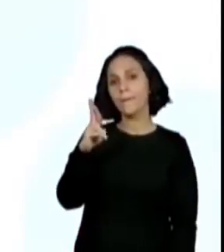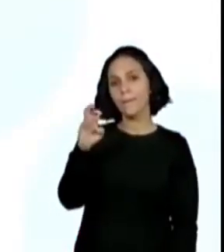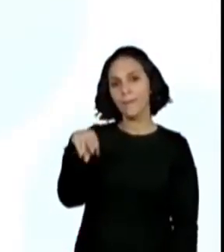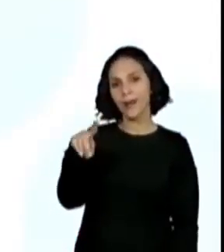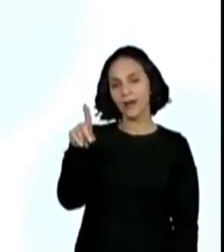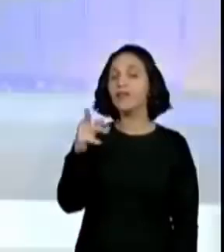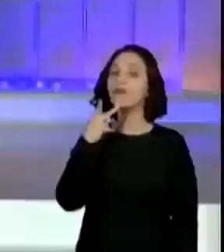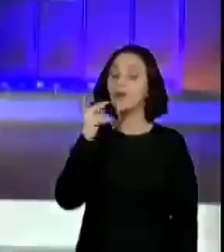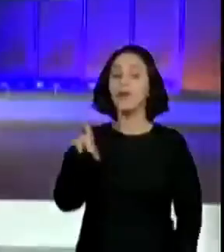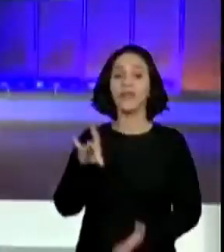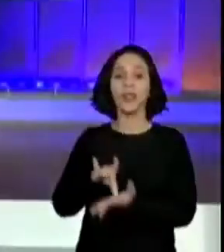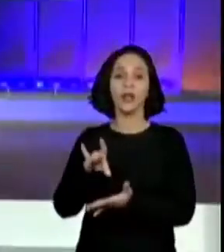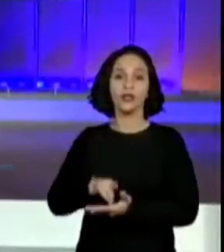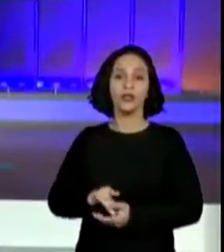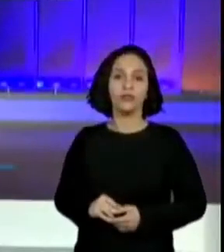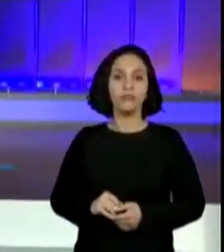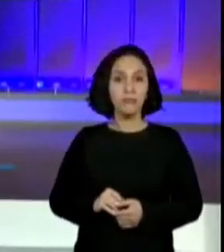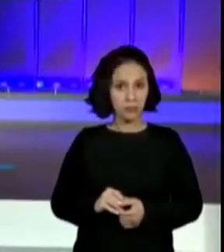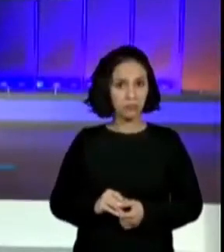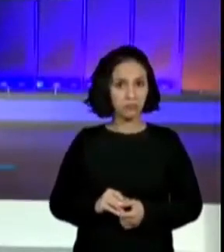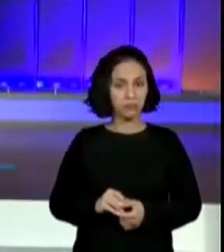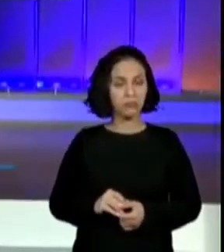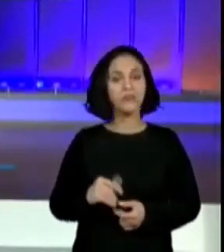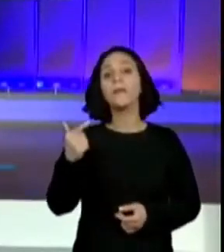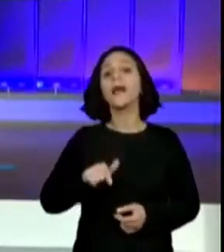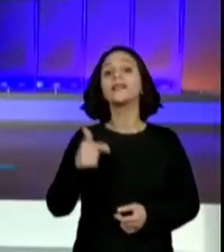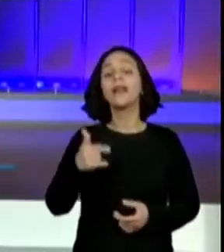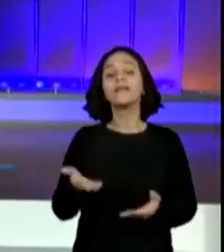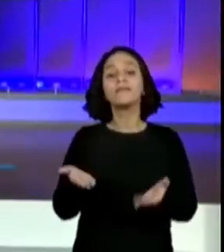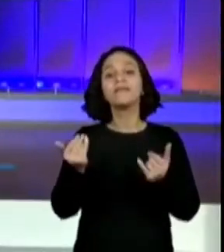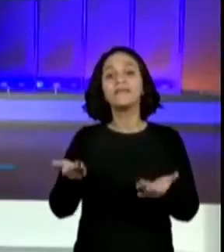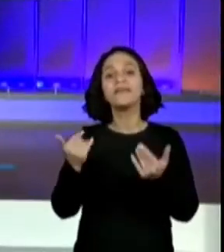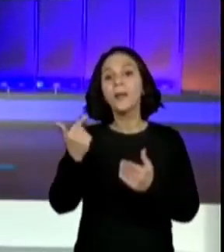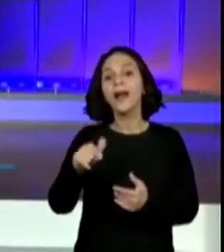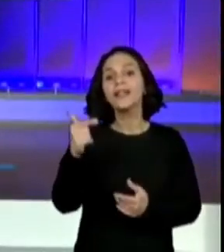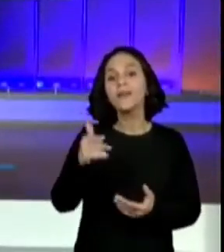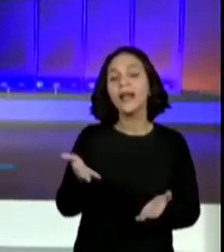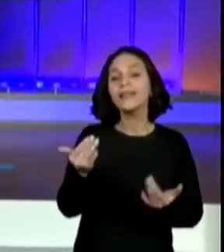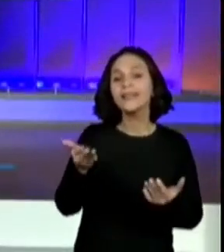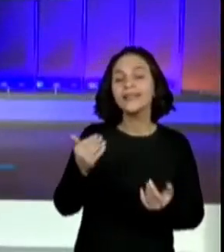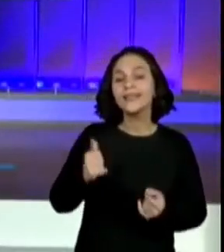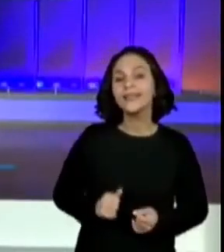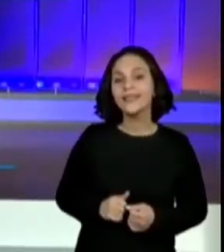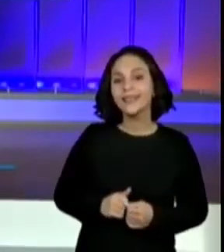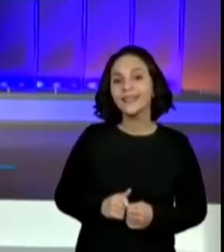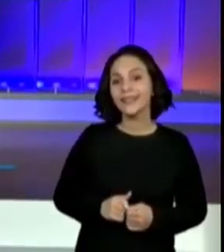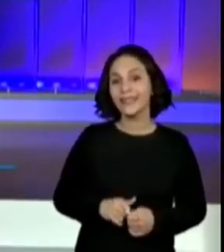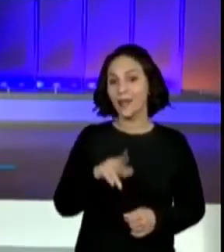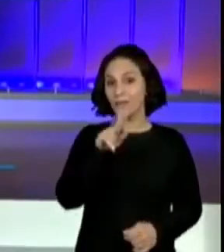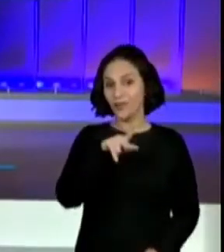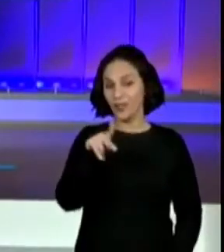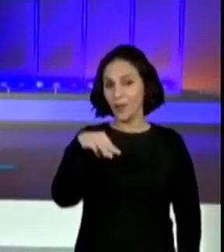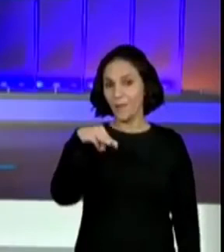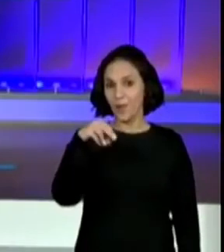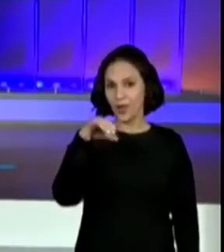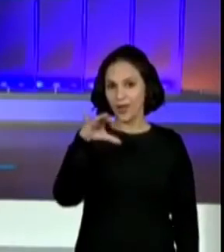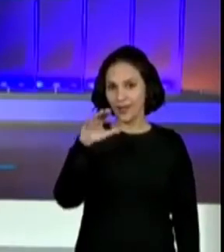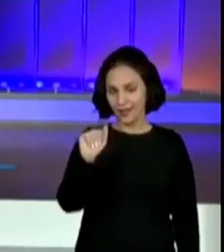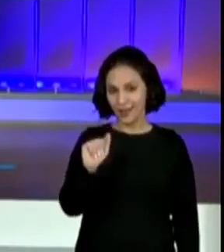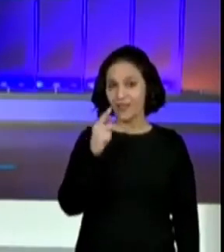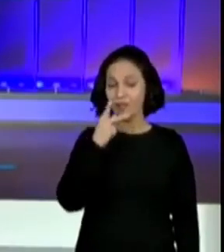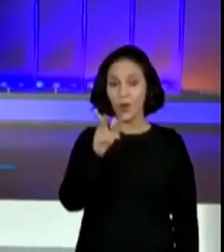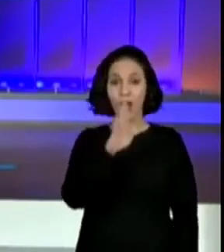Hum será Quem mais quem mais preciso de mais alunos aqui e aí a professora Mônica disse que a